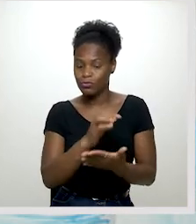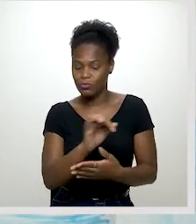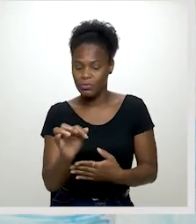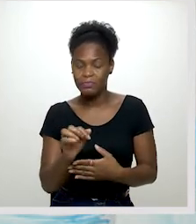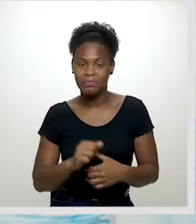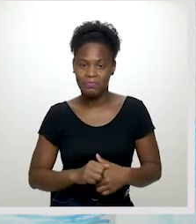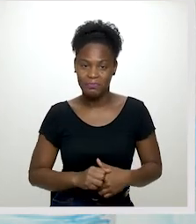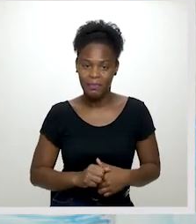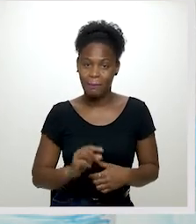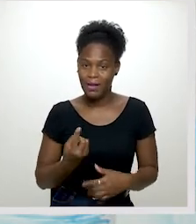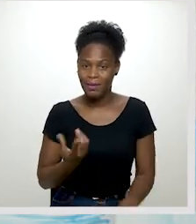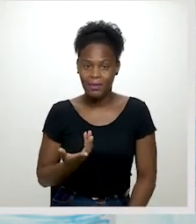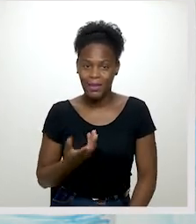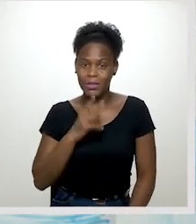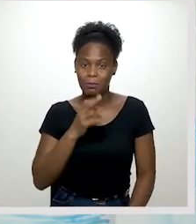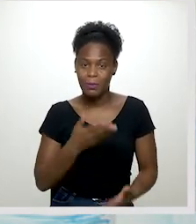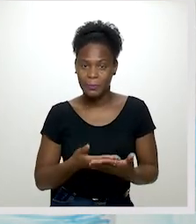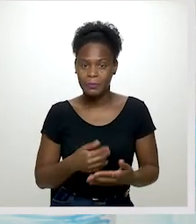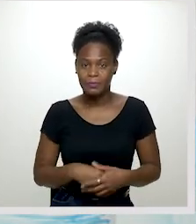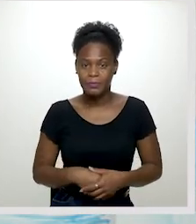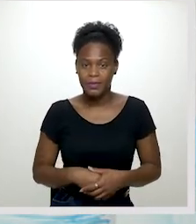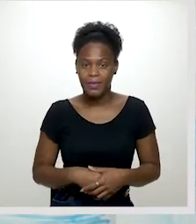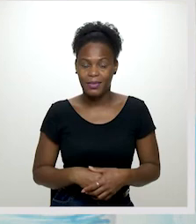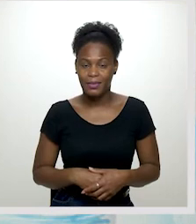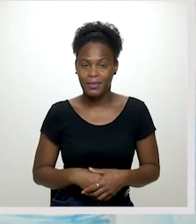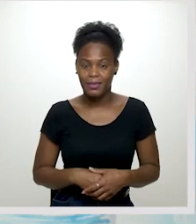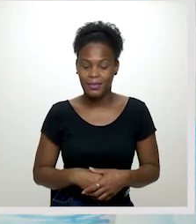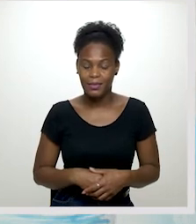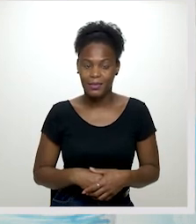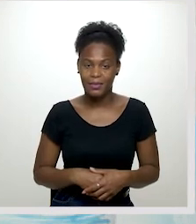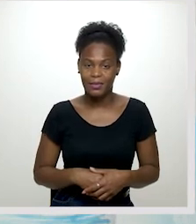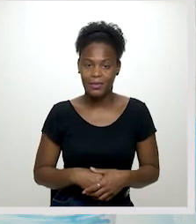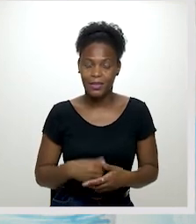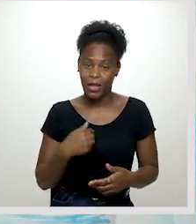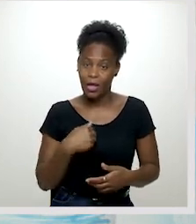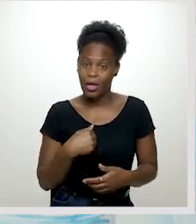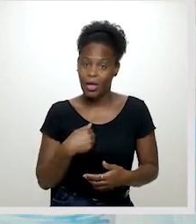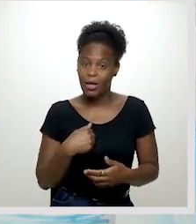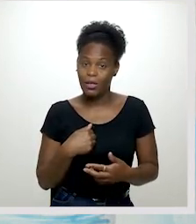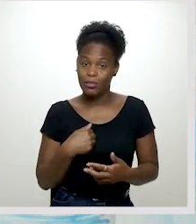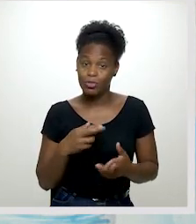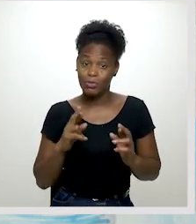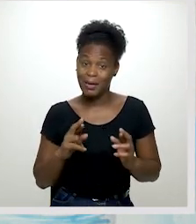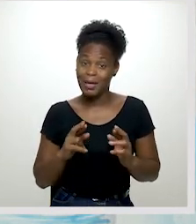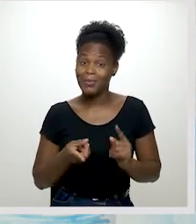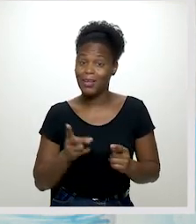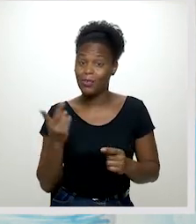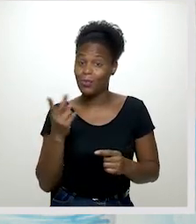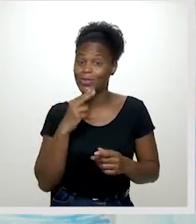passei para responderem. Espero que essas duas